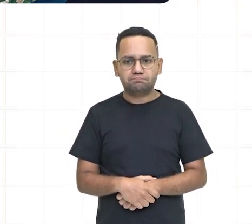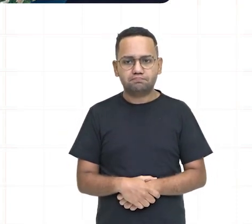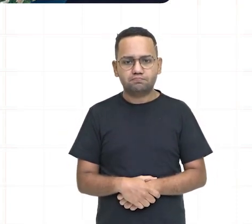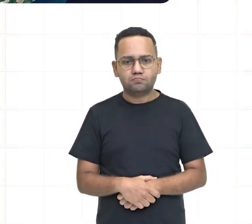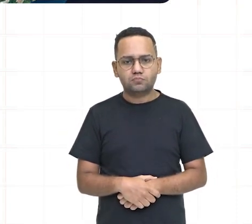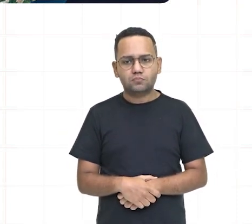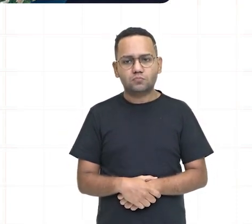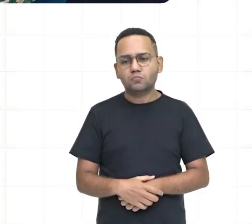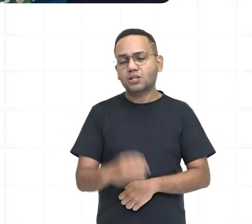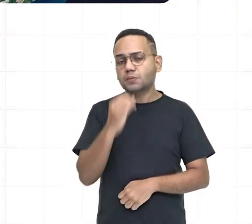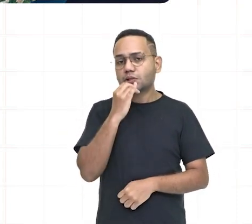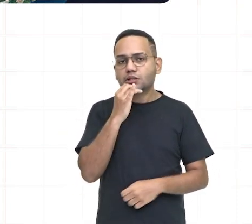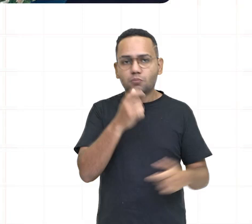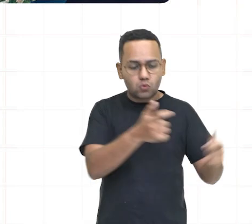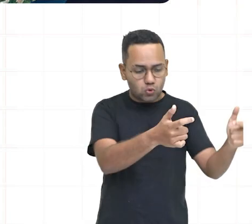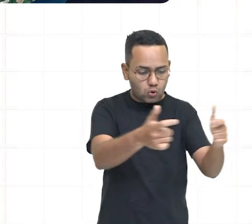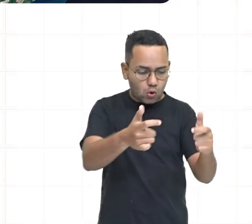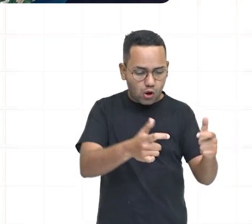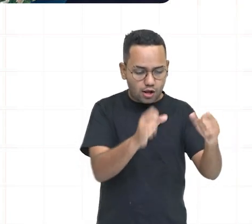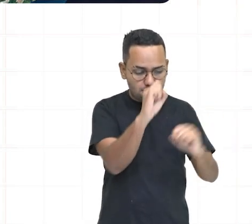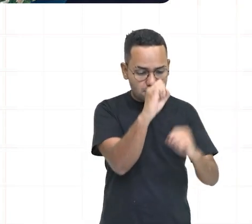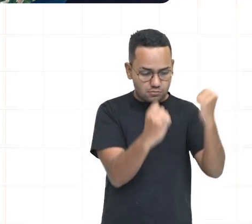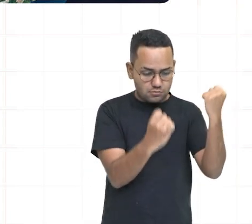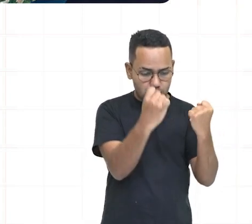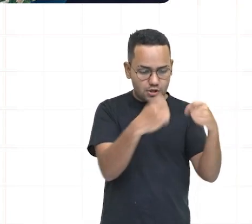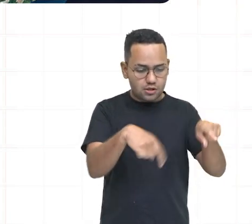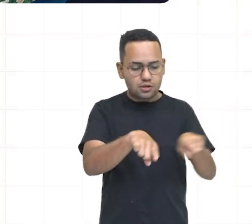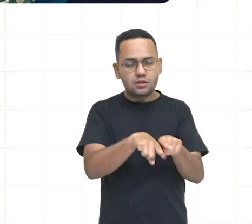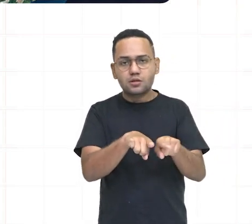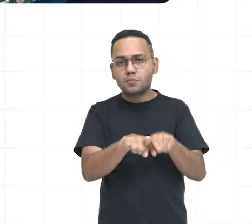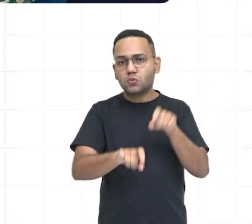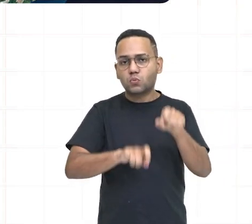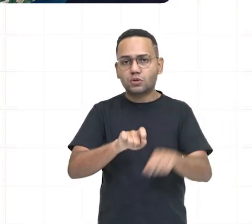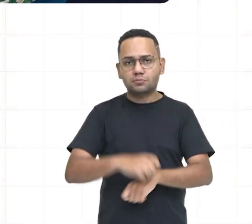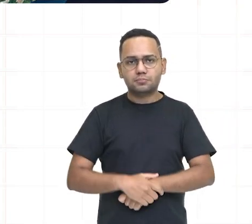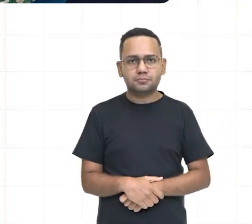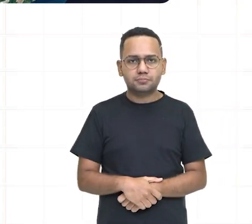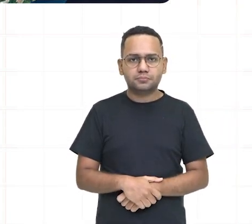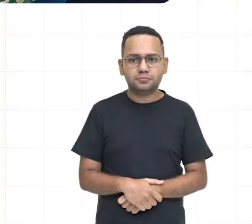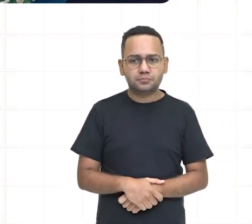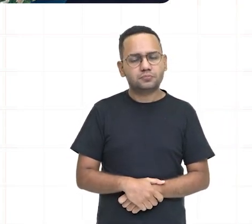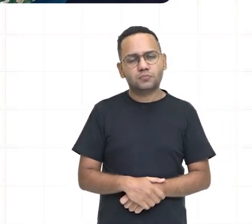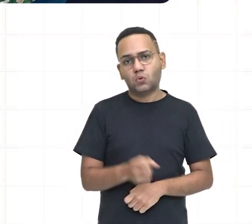Então, nós temos mais cidades sendo criadas, nós temos